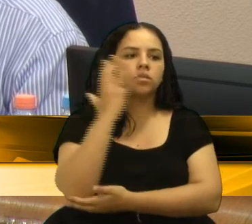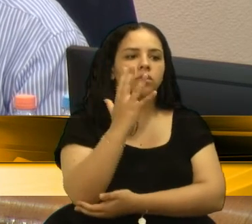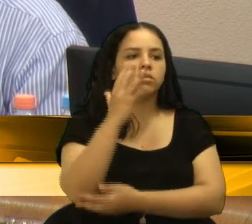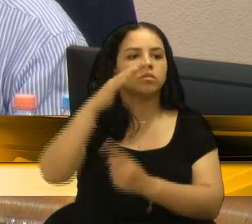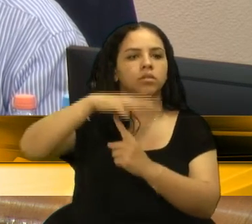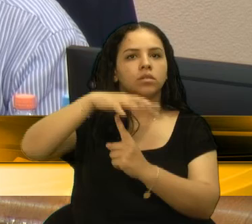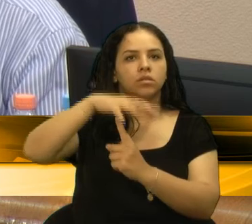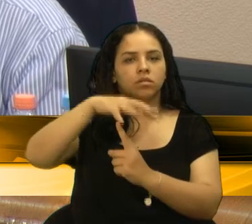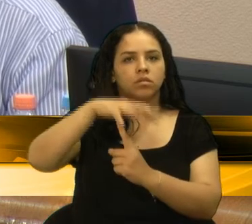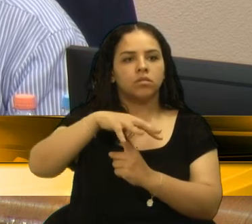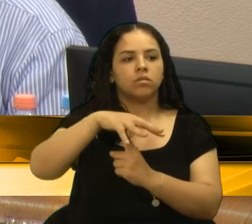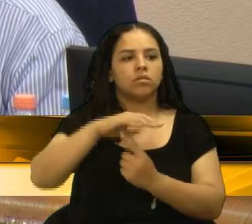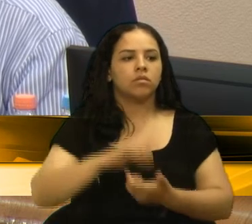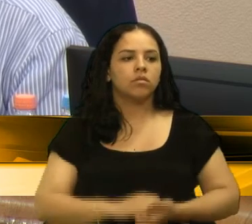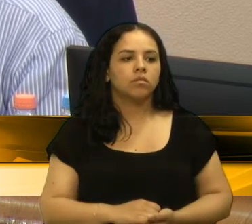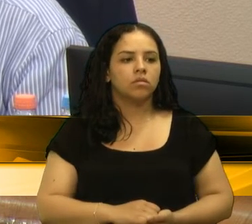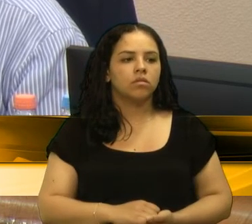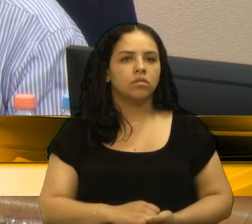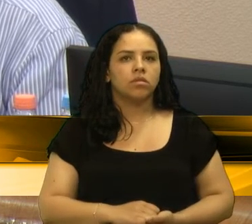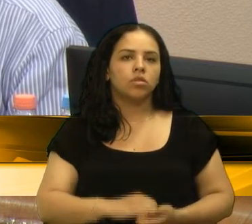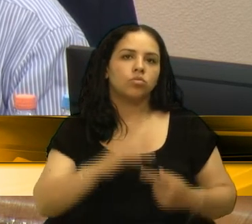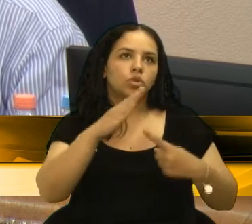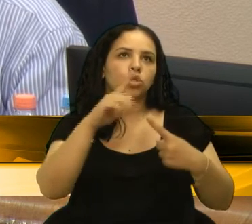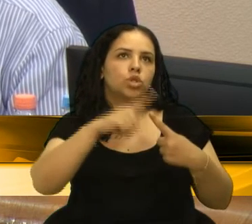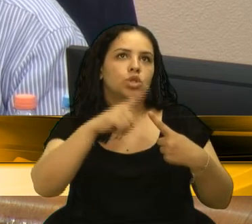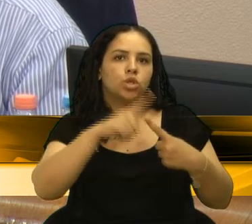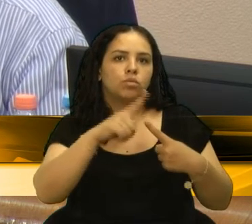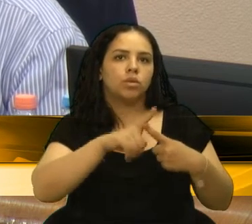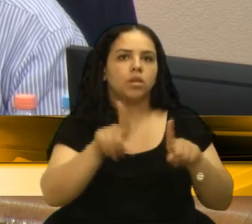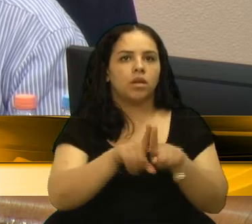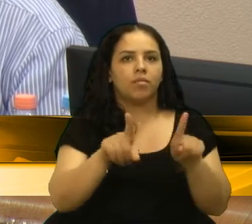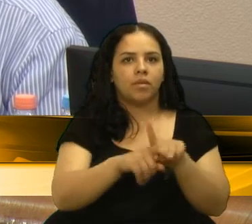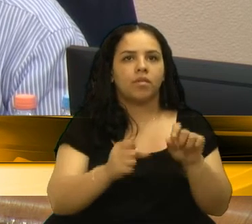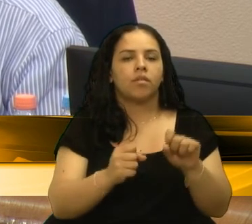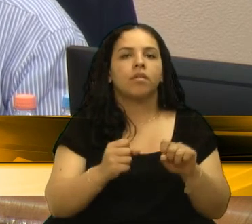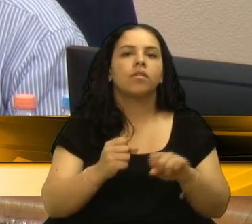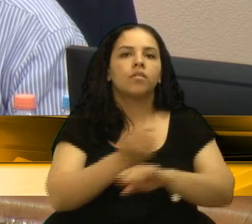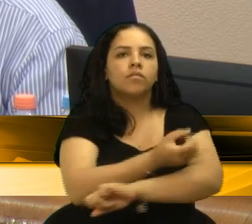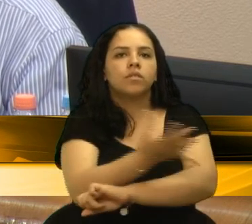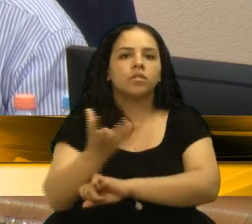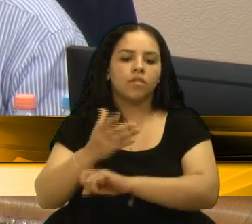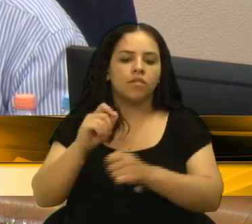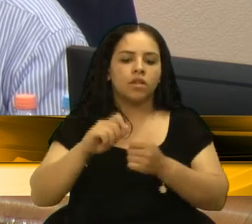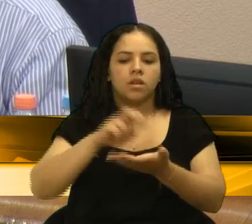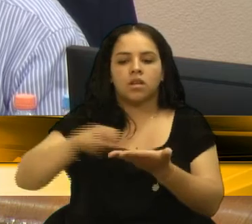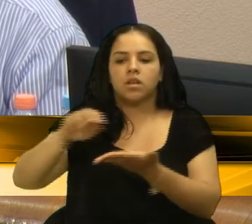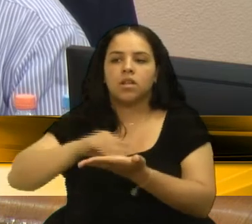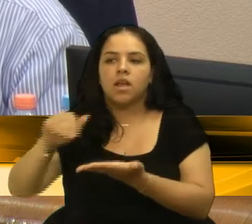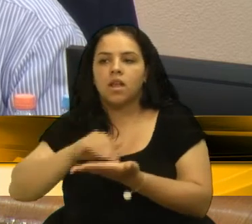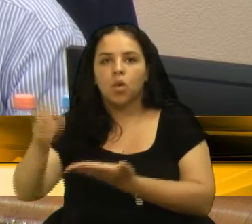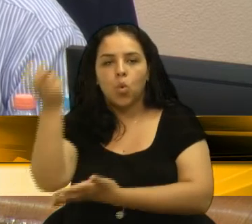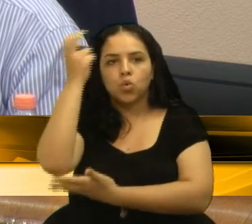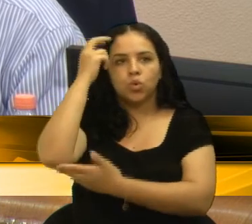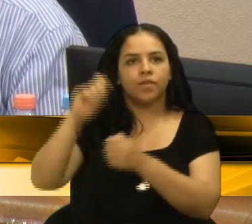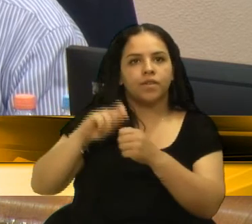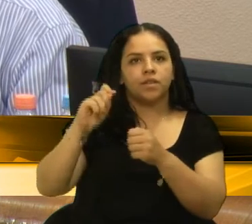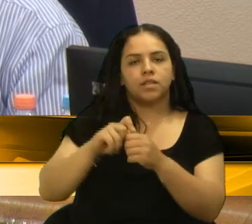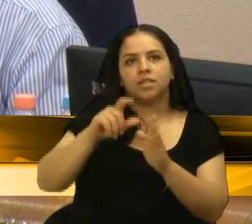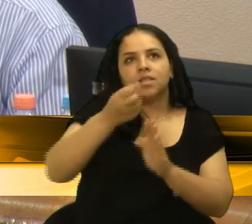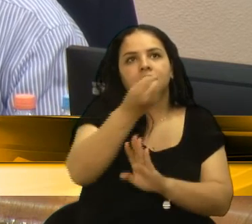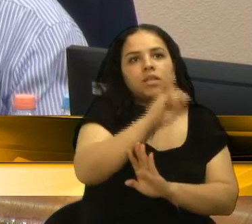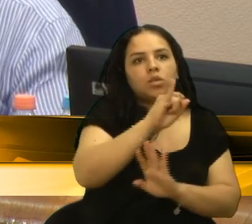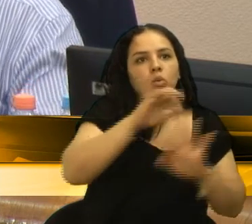da Cultura, e aí o tipo de evento. Se é um evento cultural, é a Secretaria da Cultura que faz uma análise. Se é um evento turístico, é a Secretaria de Turismo.